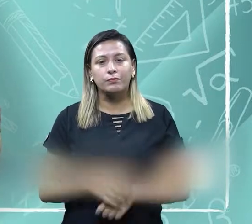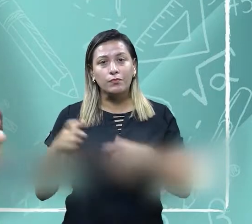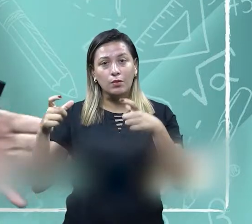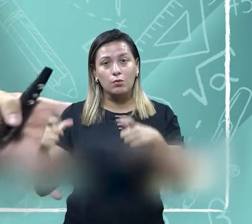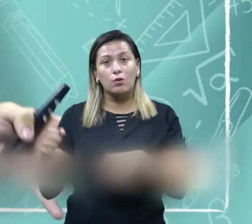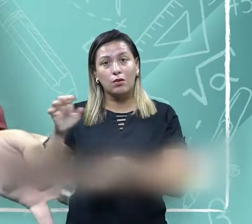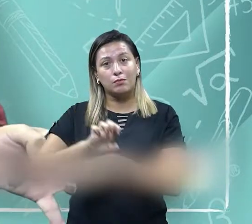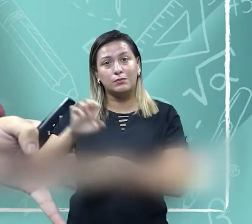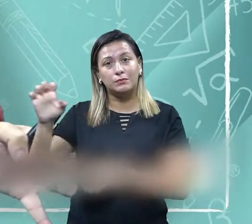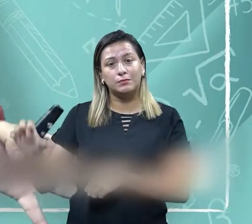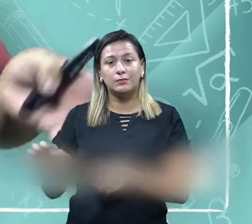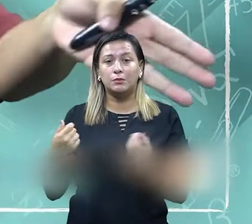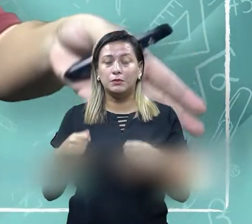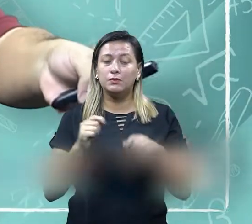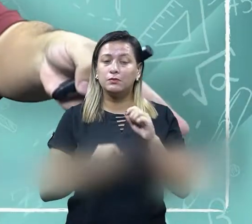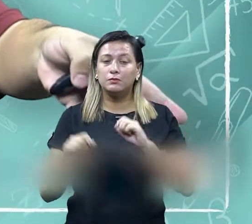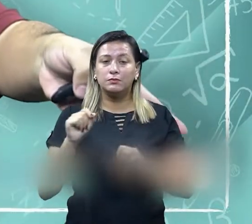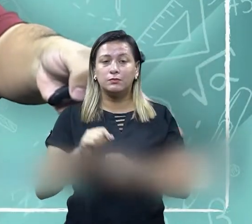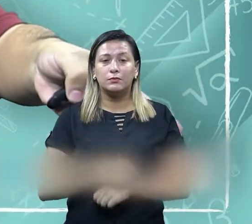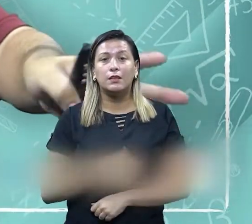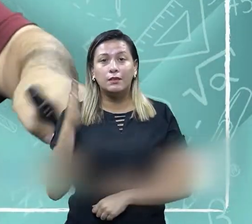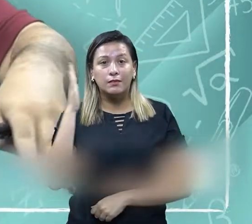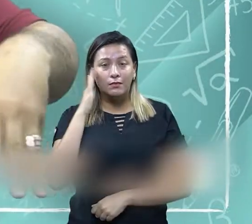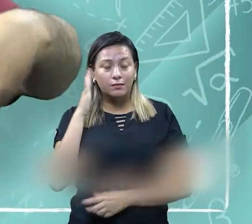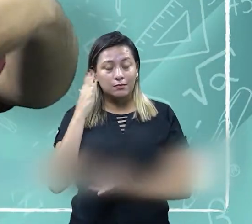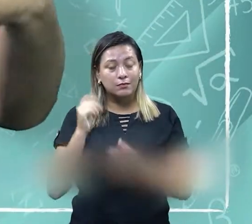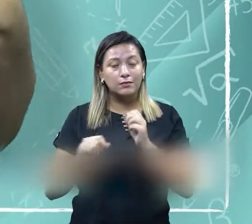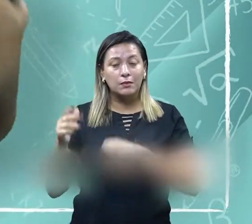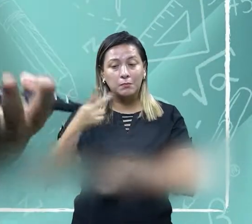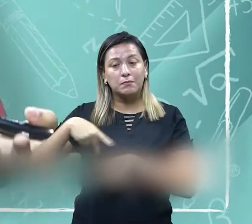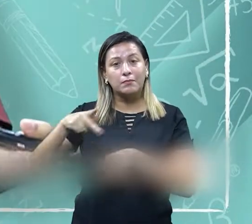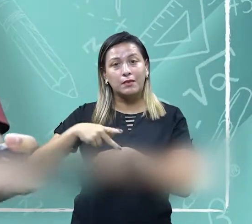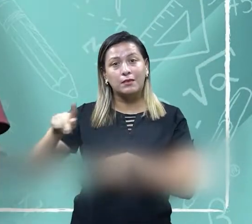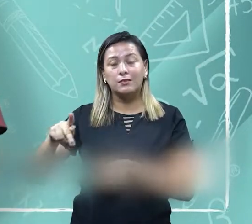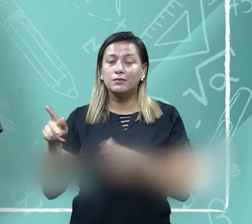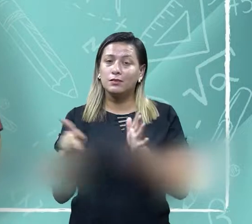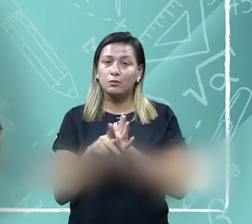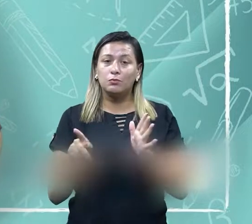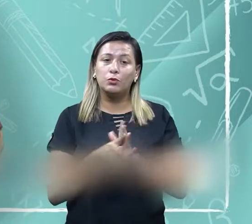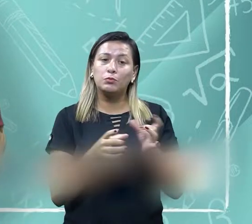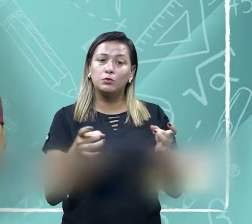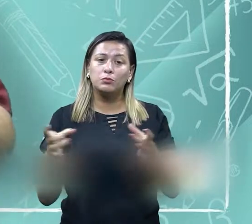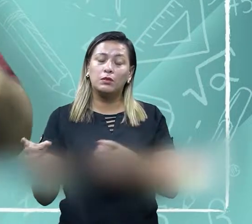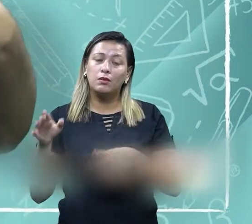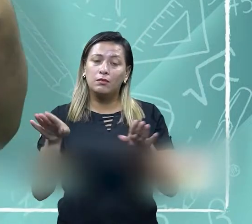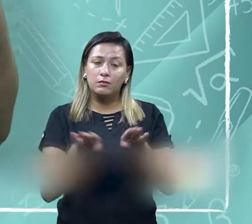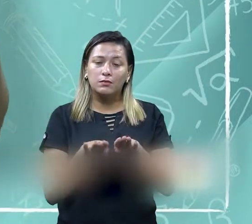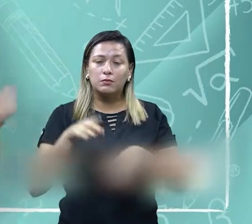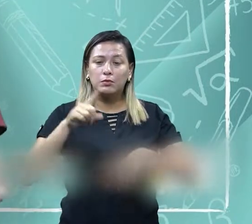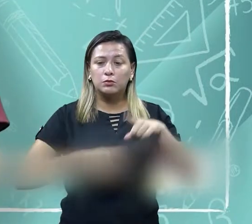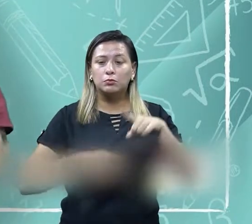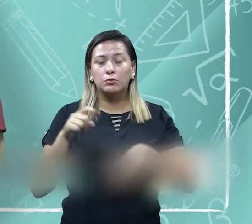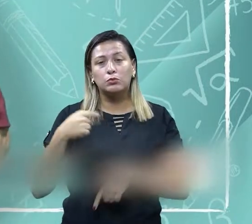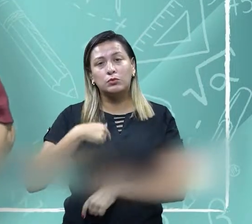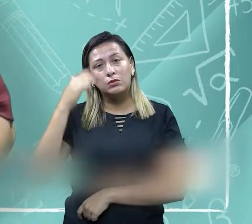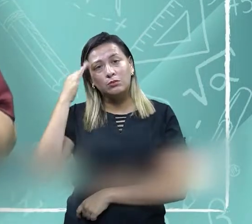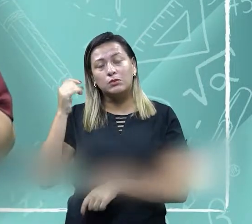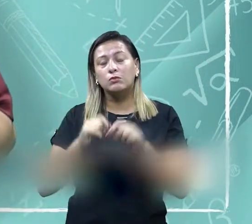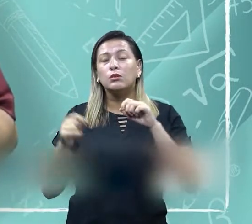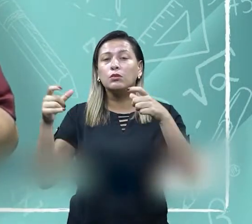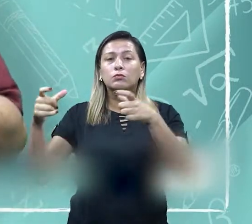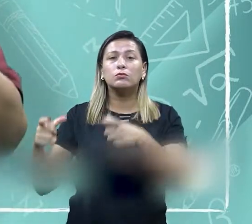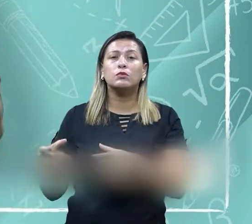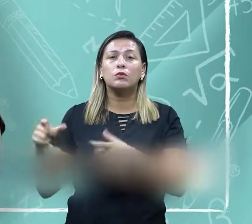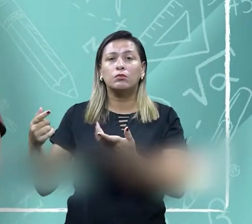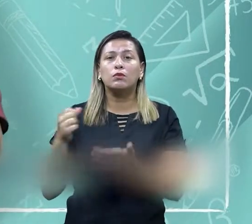exportar, então eu tenho que levar também em consideração países que são potenciais de mercado de produto. Ou seja, eu sei que aquele local